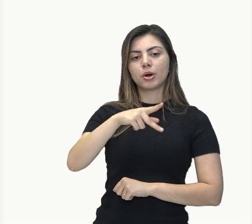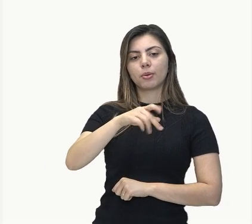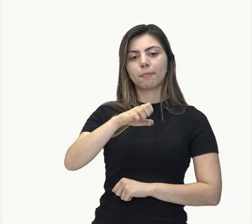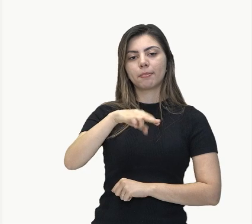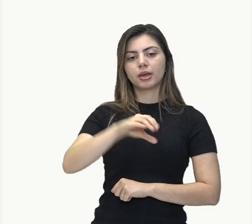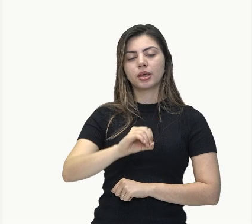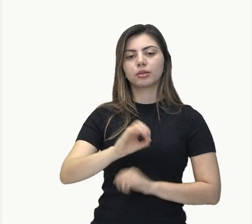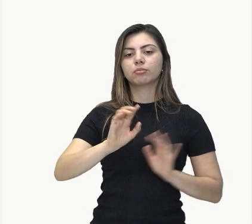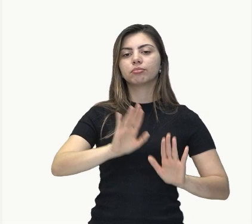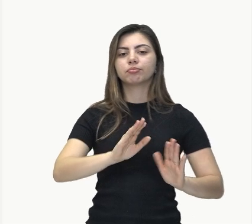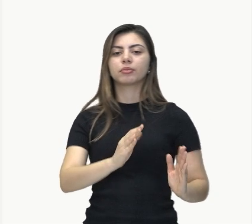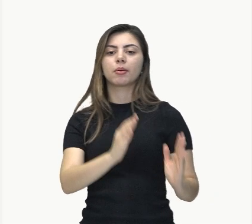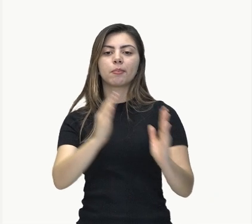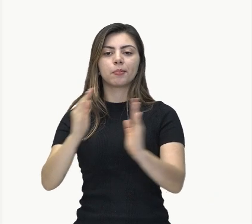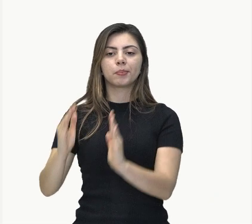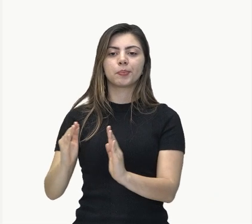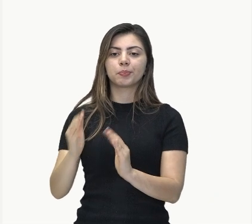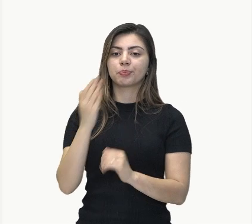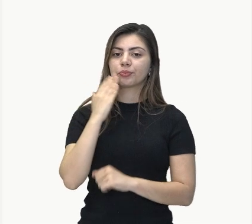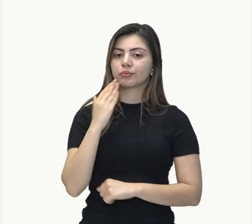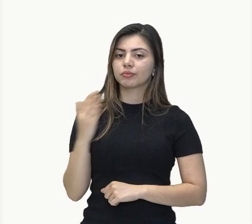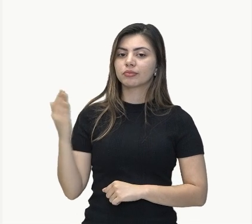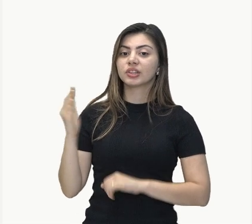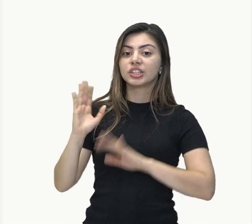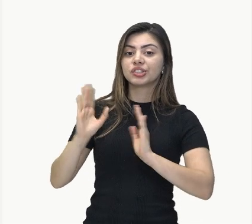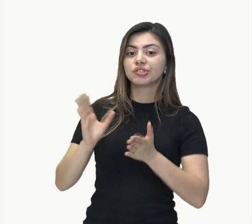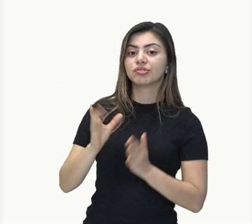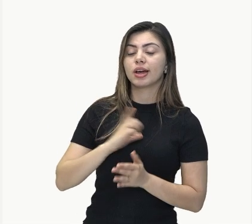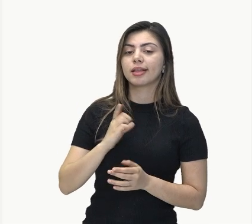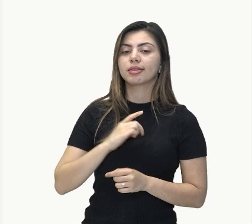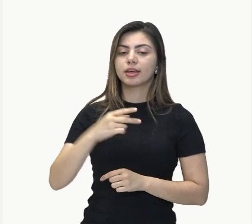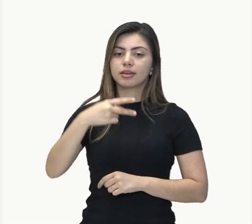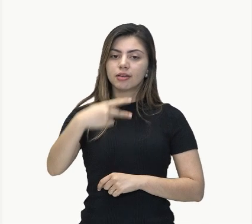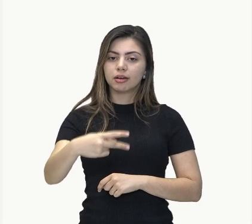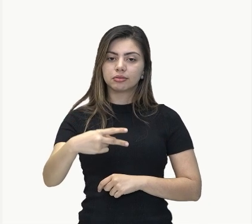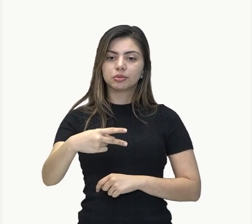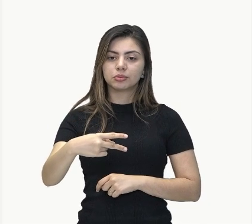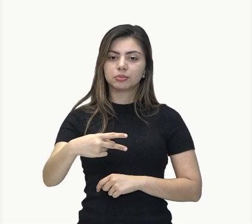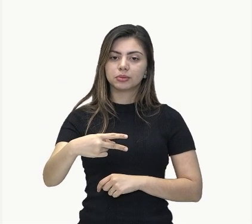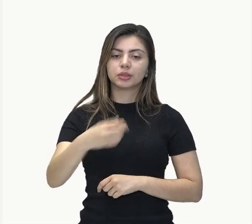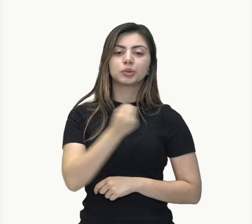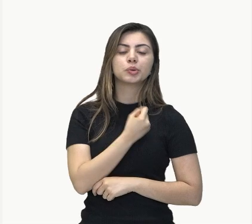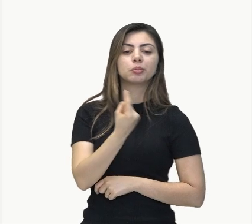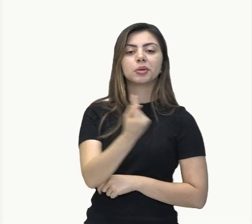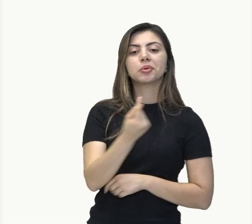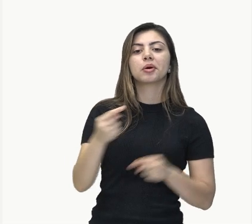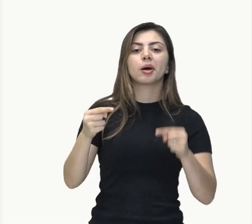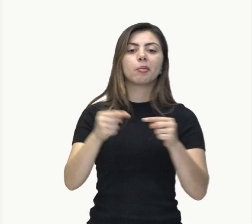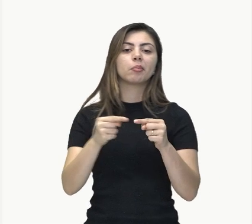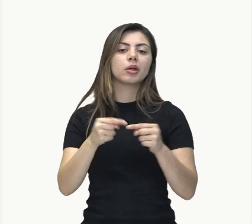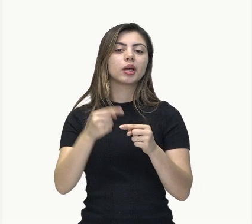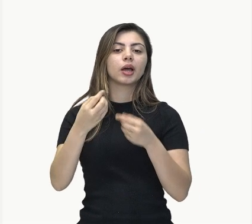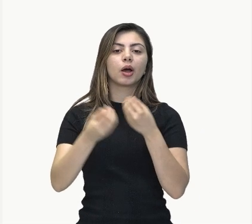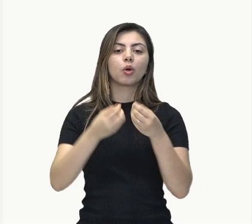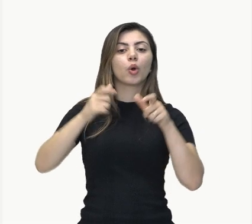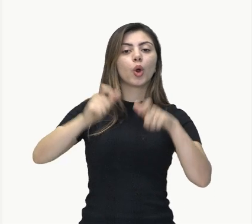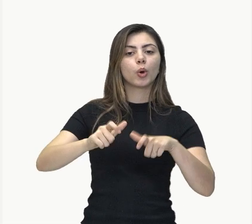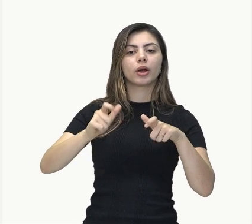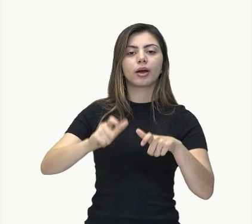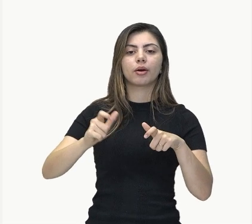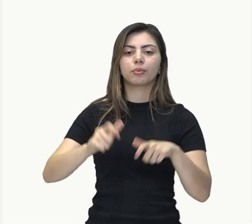observem que eu já estou colocando a posição da dupla. O número 1, né? Aqui, ó,